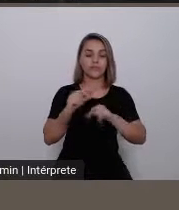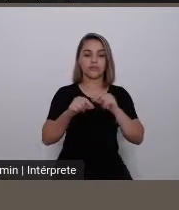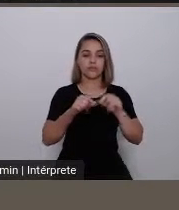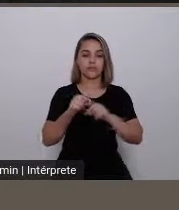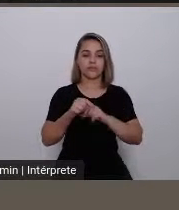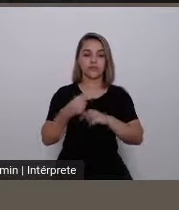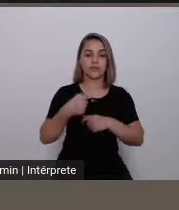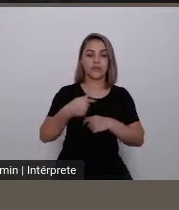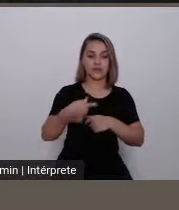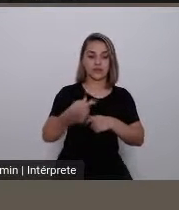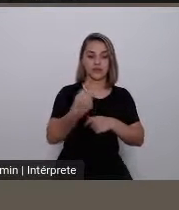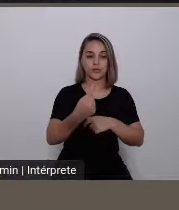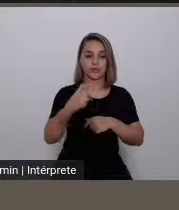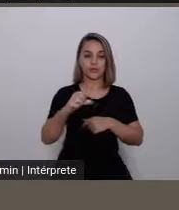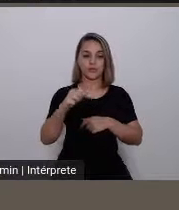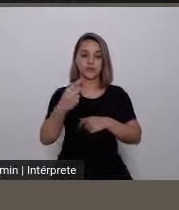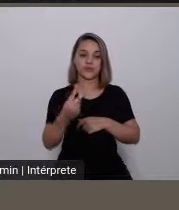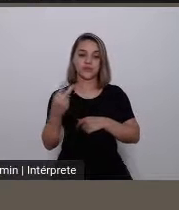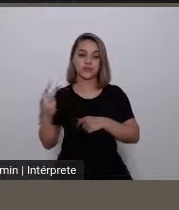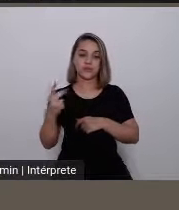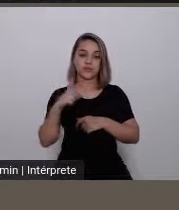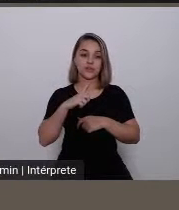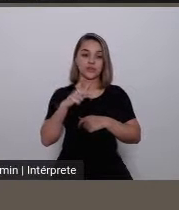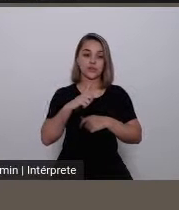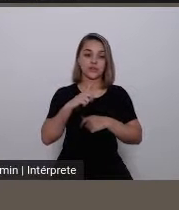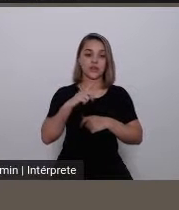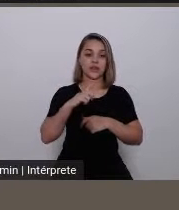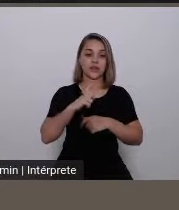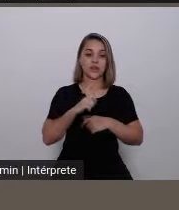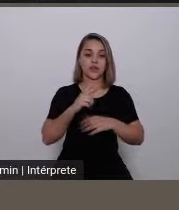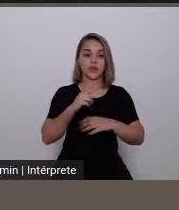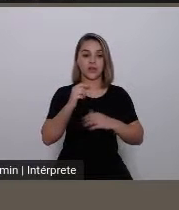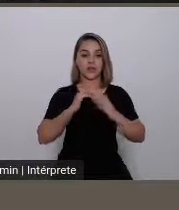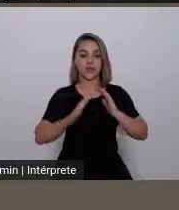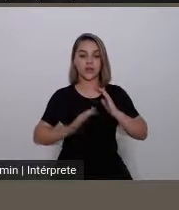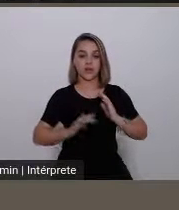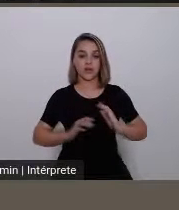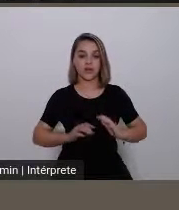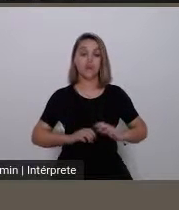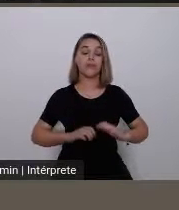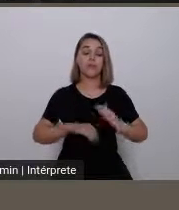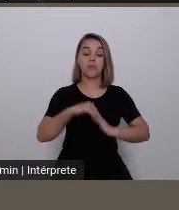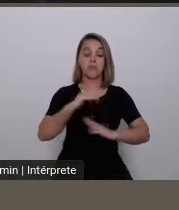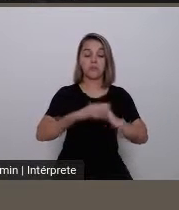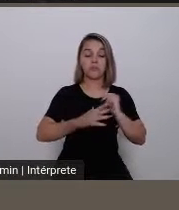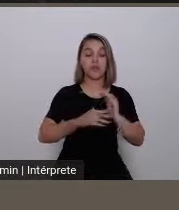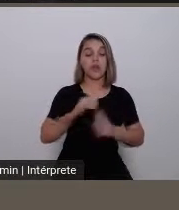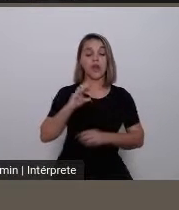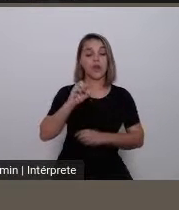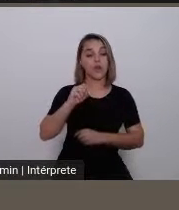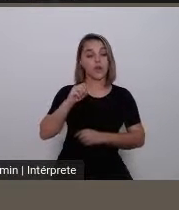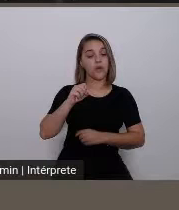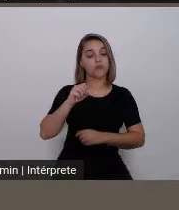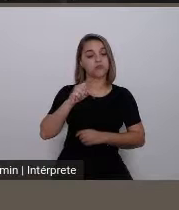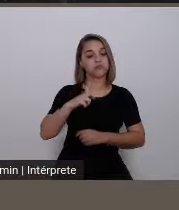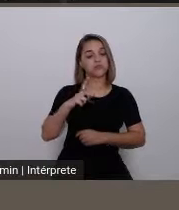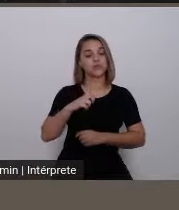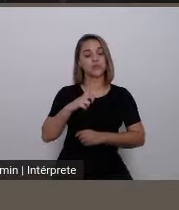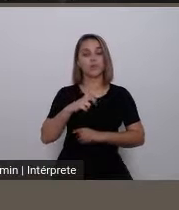22, tinha uma postura bastante conservadora em relação à fotografia nele, que foi um dos